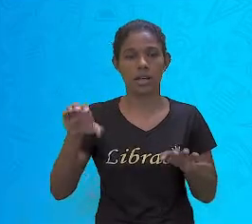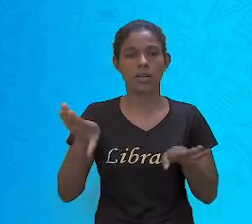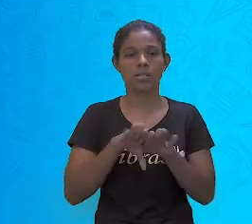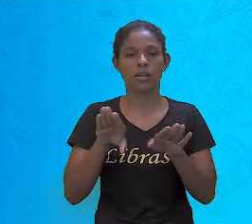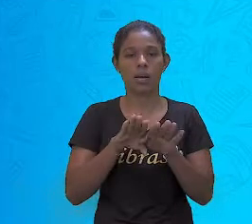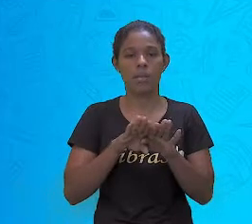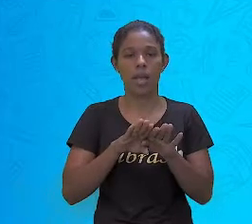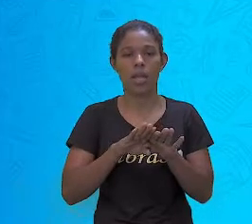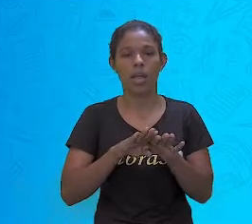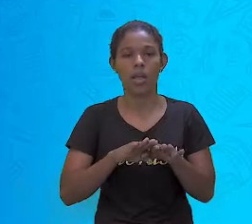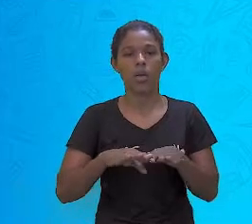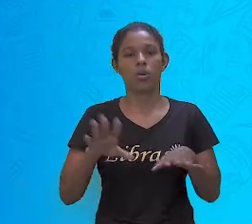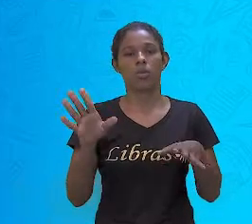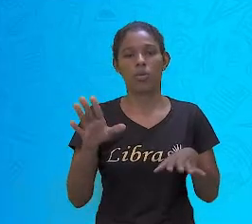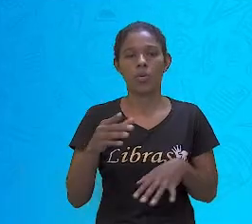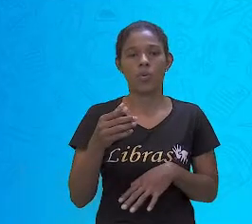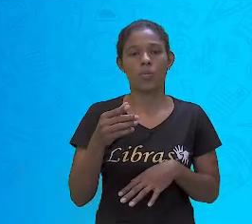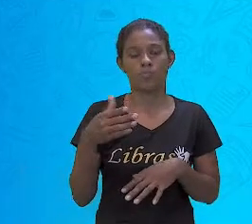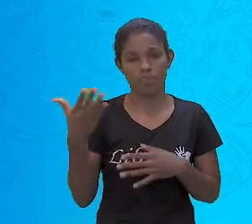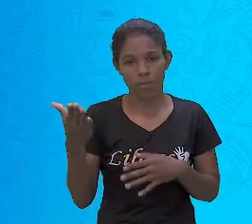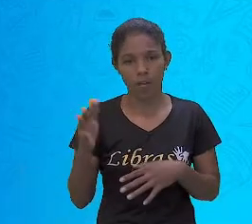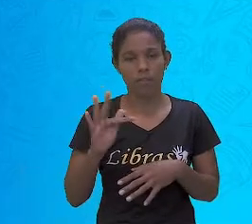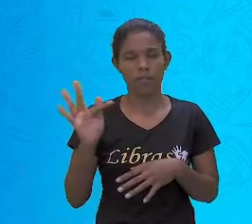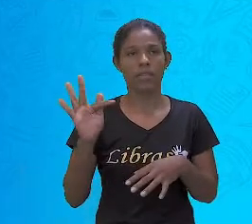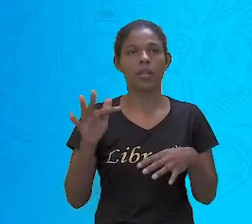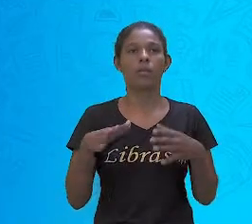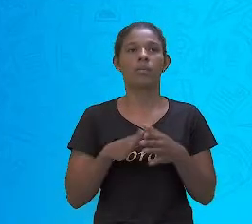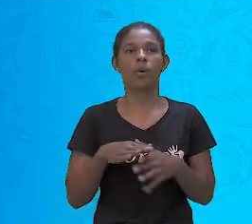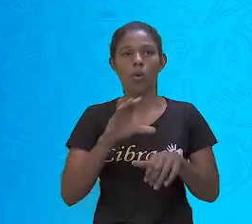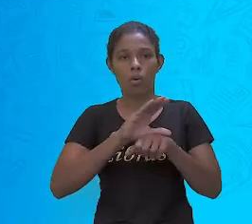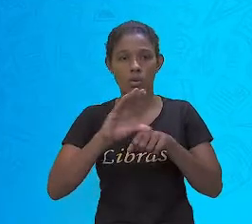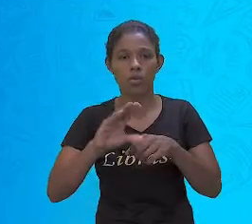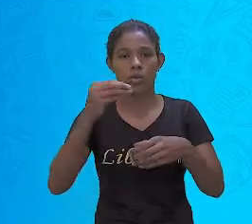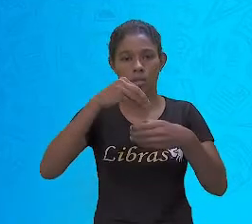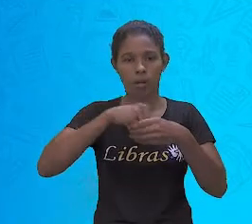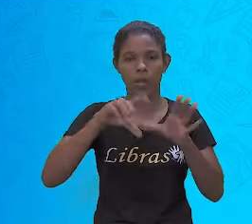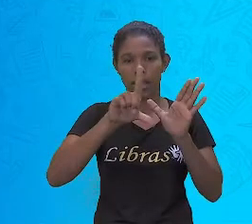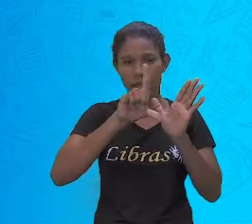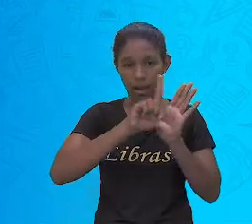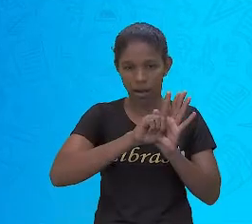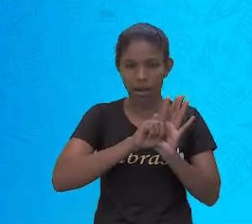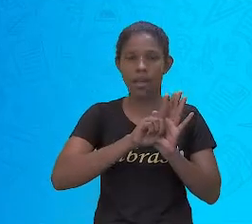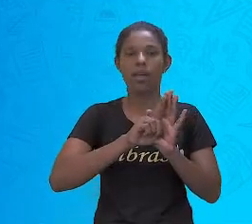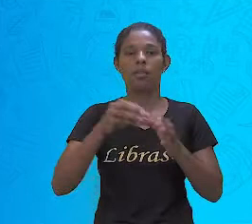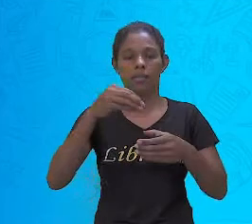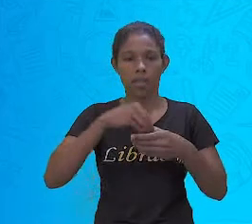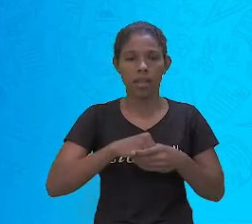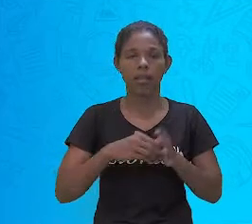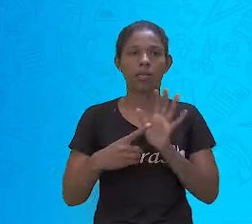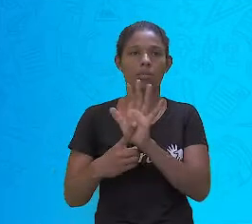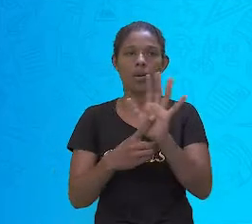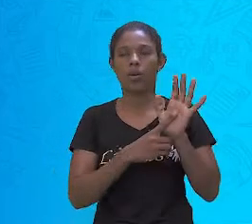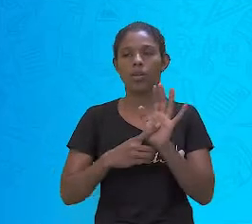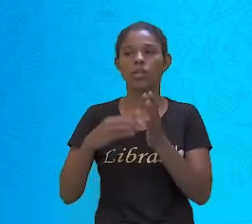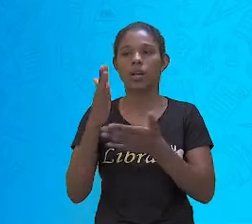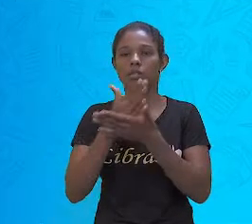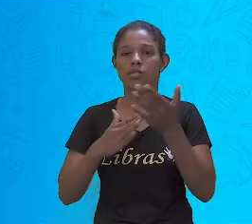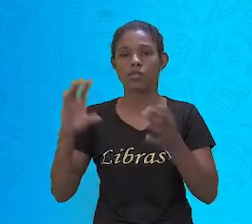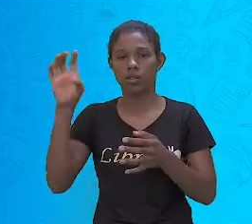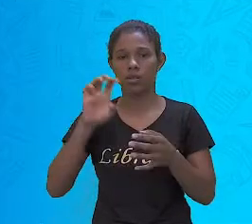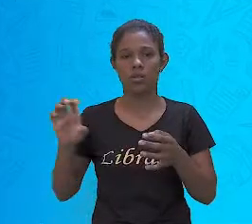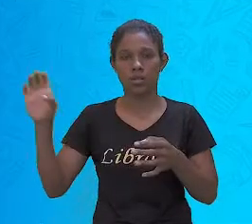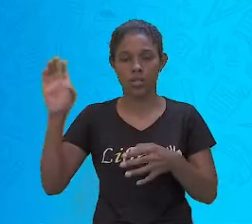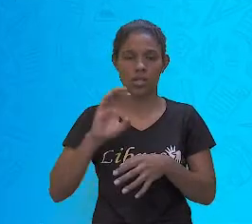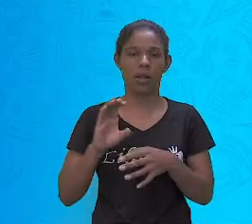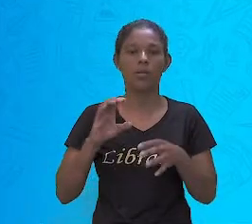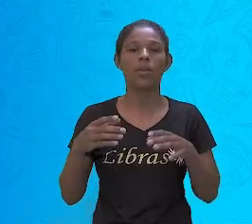meio da Constituição Federal de 1988. Com a nova configuração, os estados de Roraima e